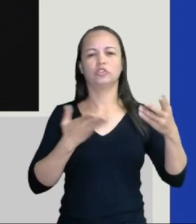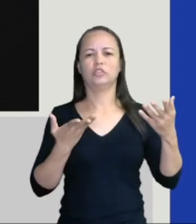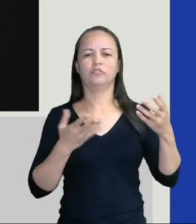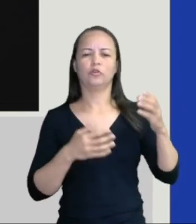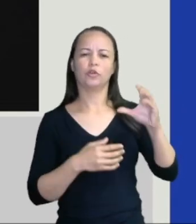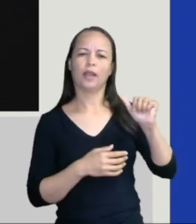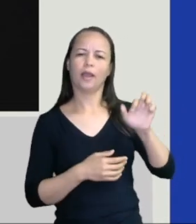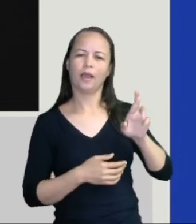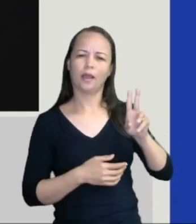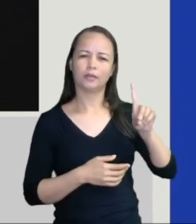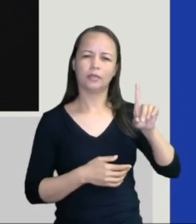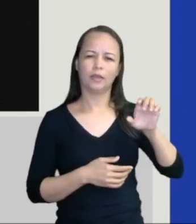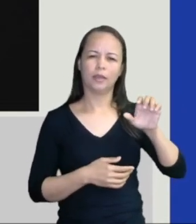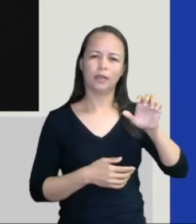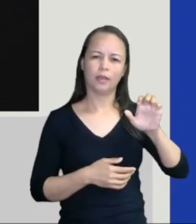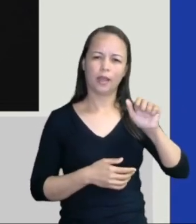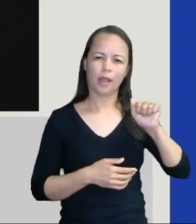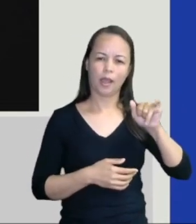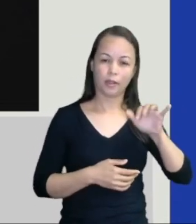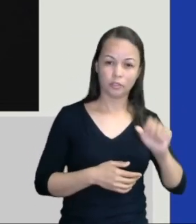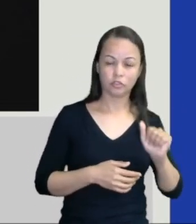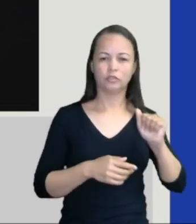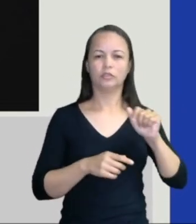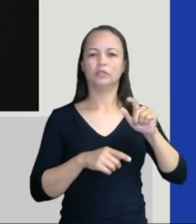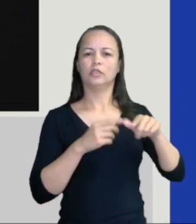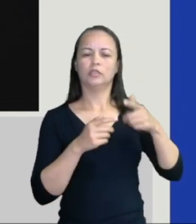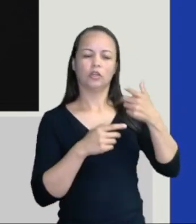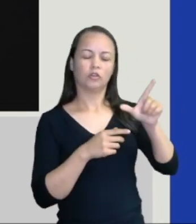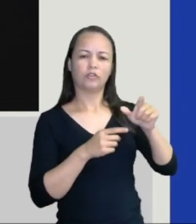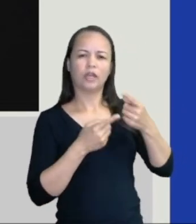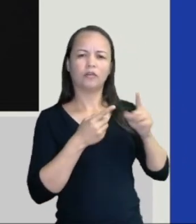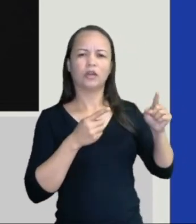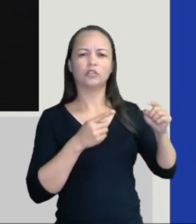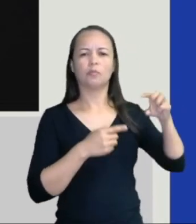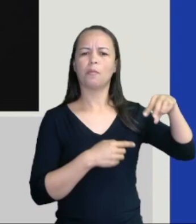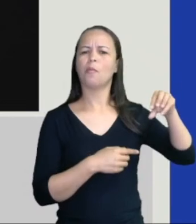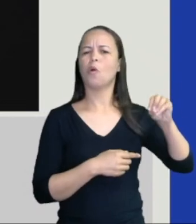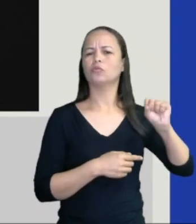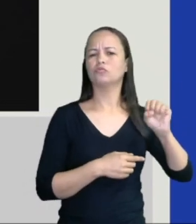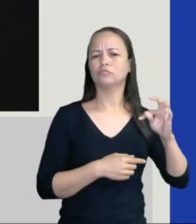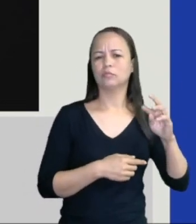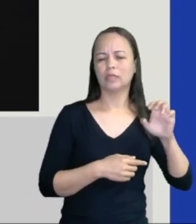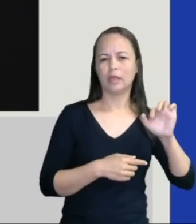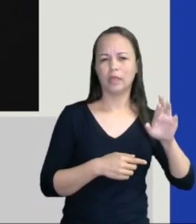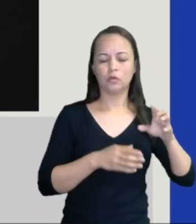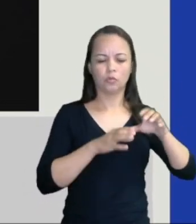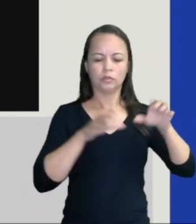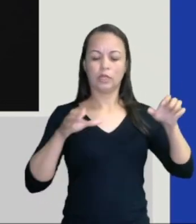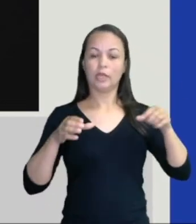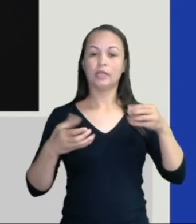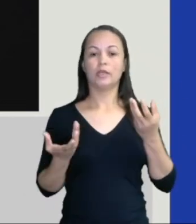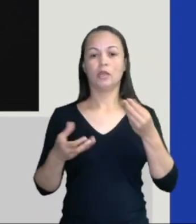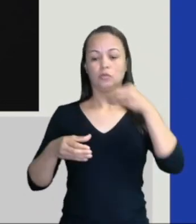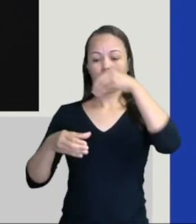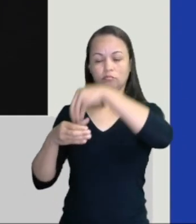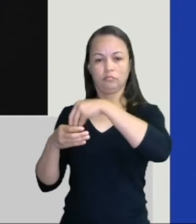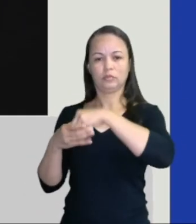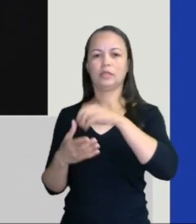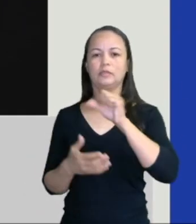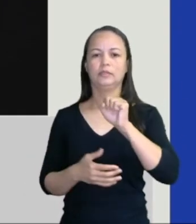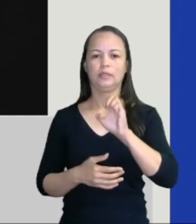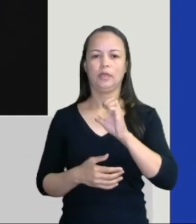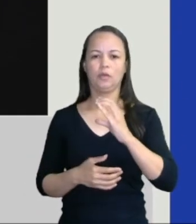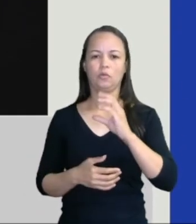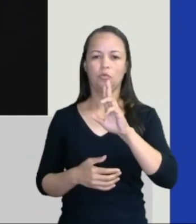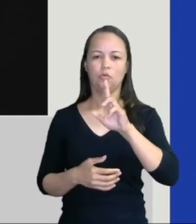cardeais, os franciscanos, dominicanos, os que ficavam em mosteiros, etc. E o secular, que era aquele que estava dentro das vilas, que estava